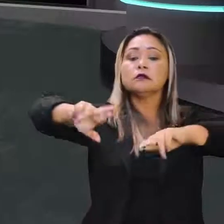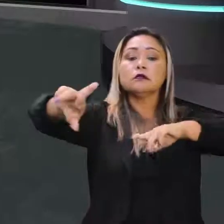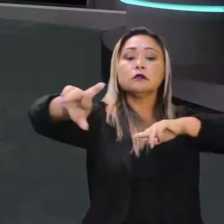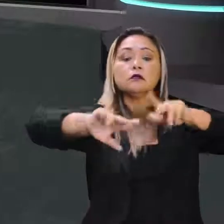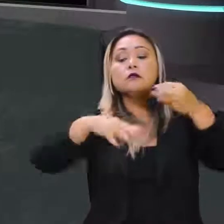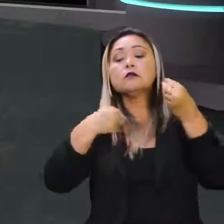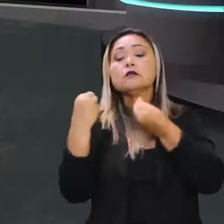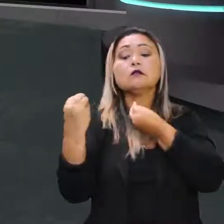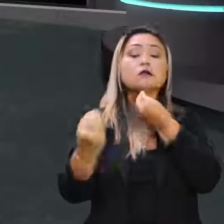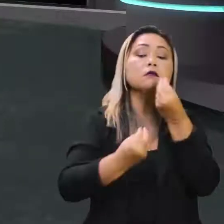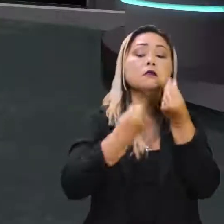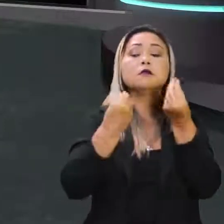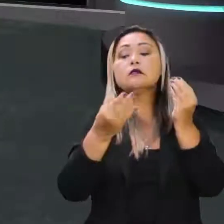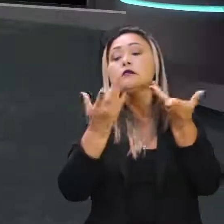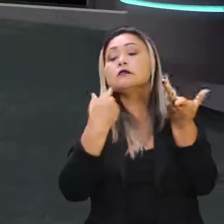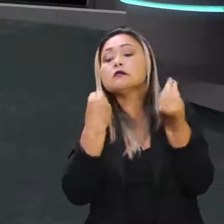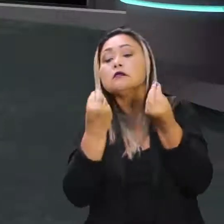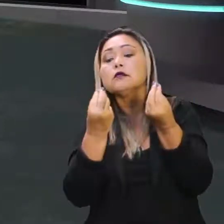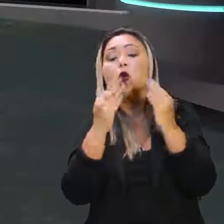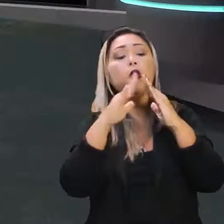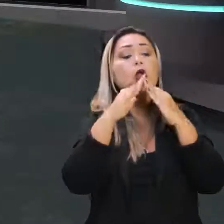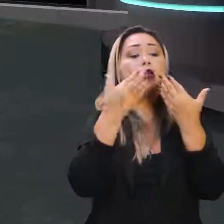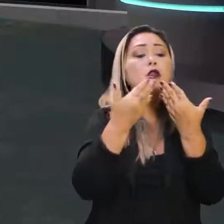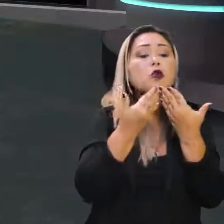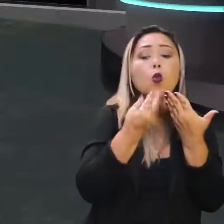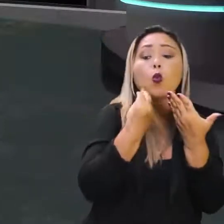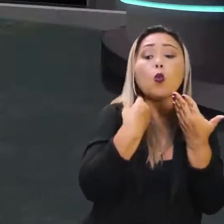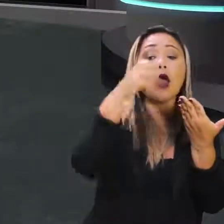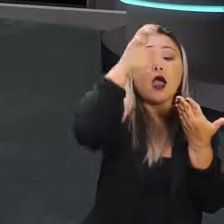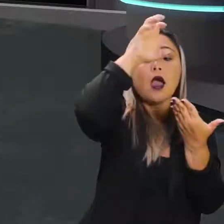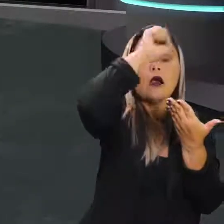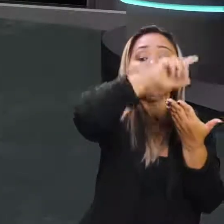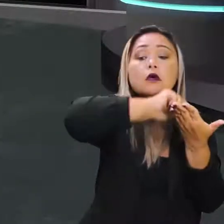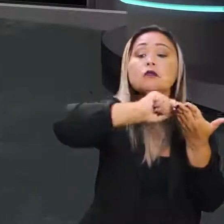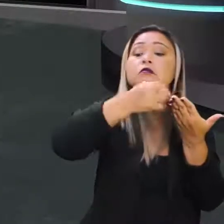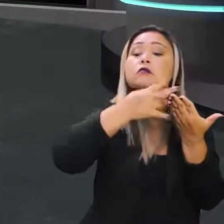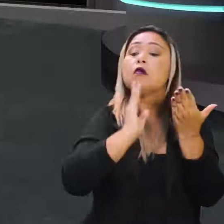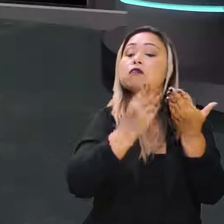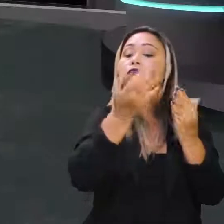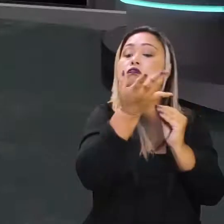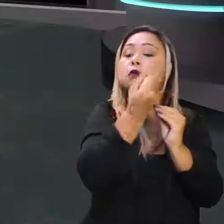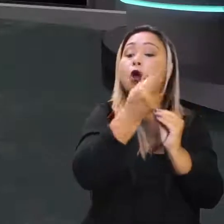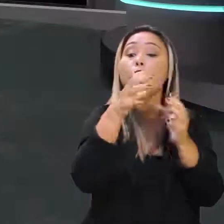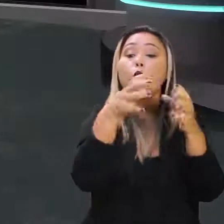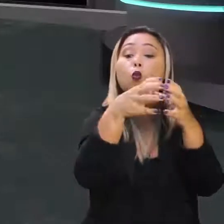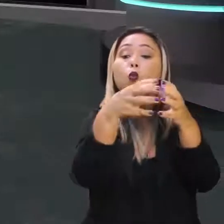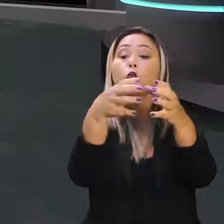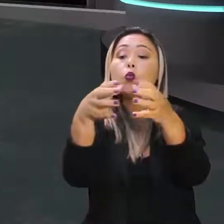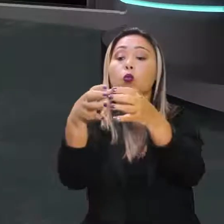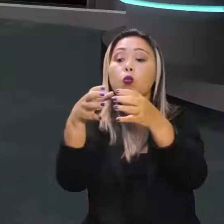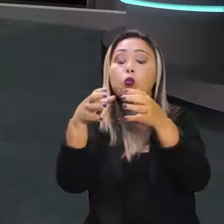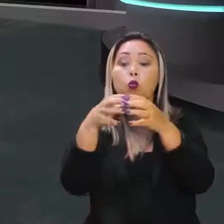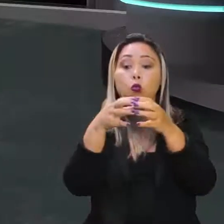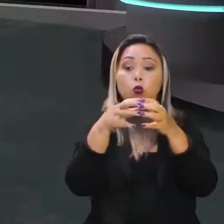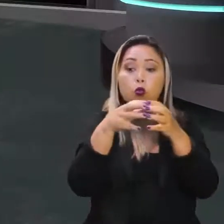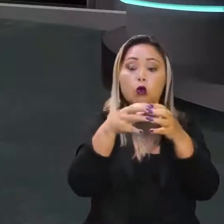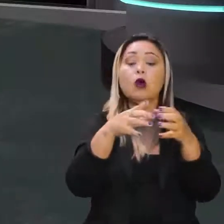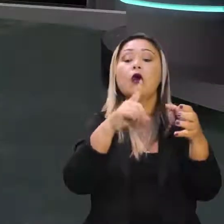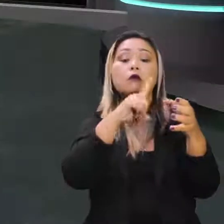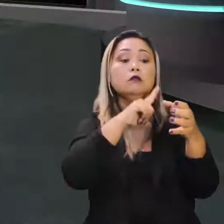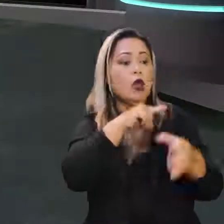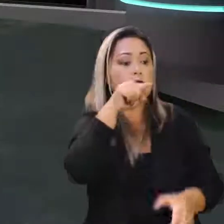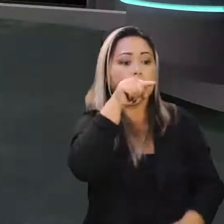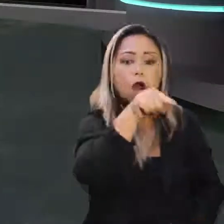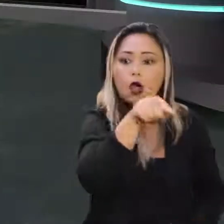esses estilos, né, essas escolas de arte. Cada grupo de artistas tem ali